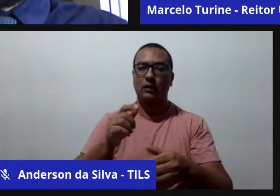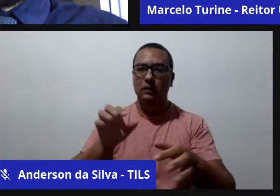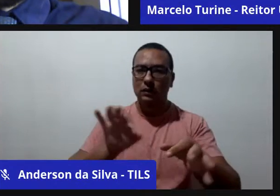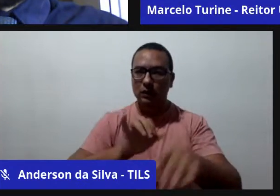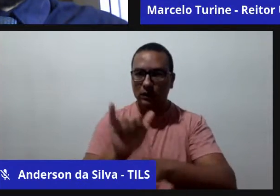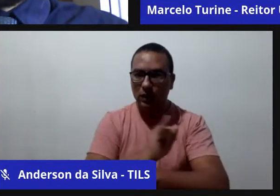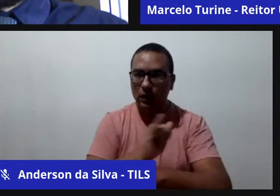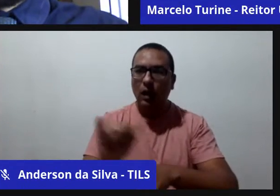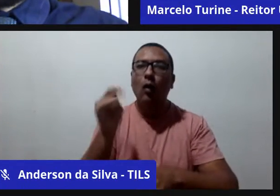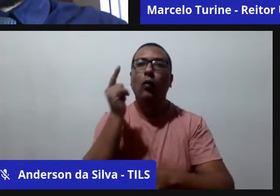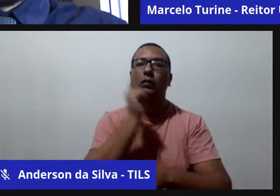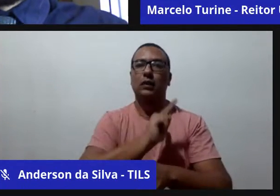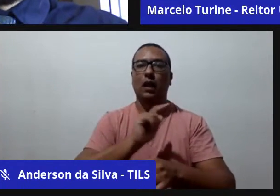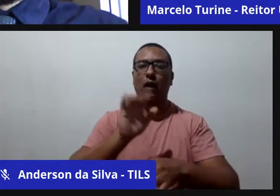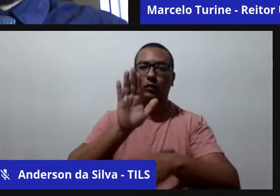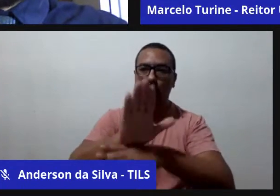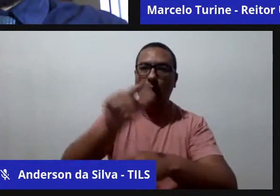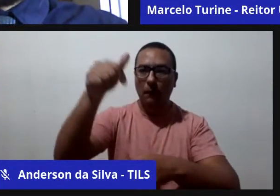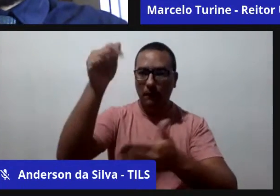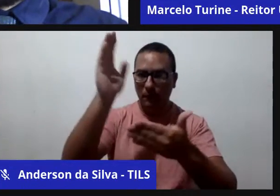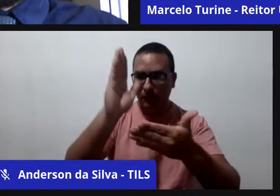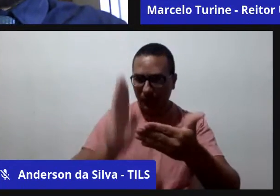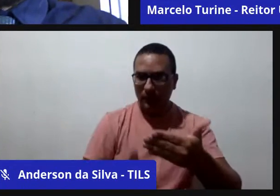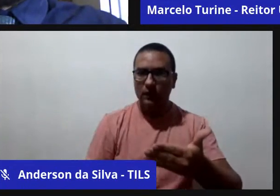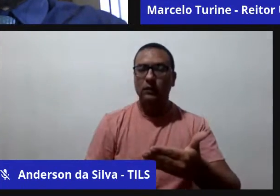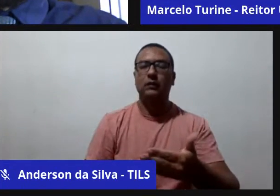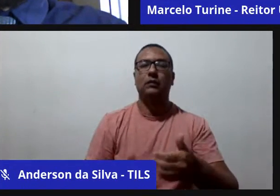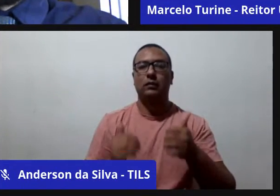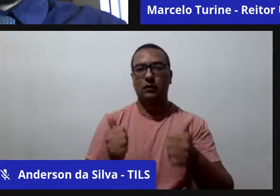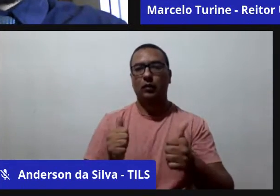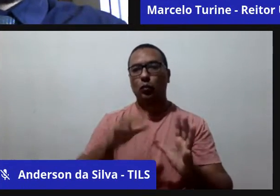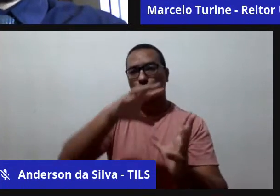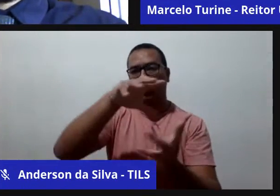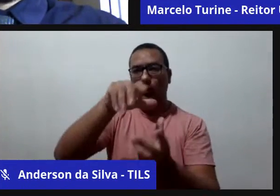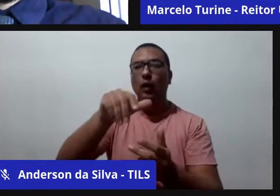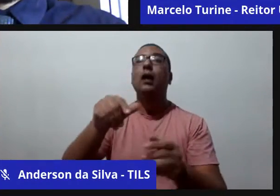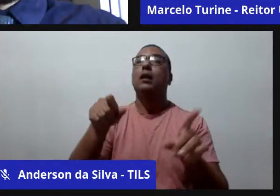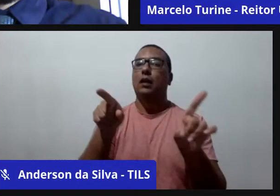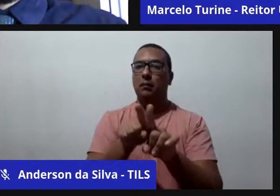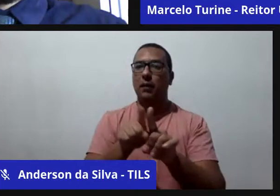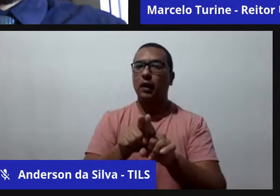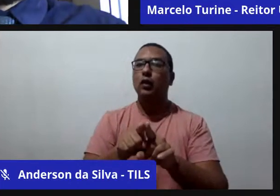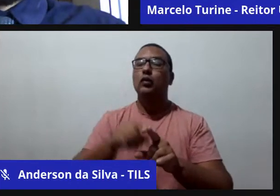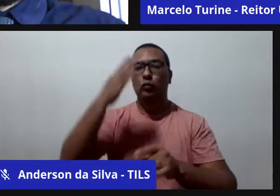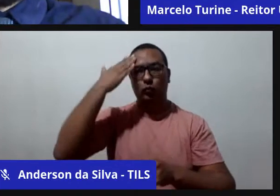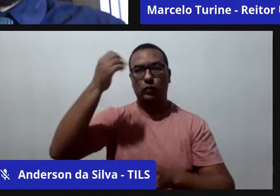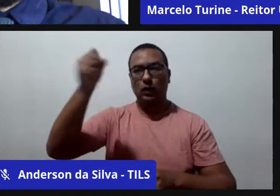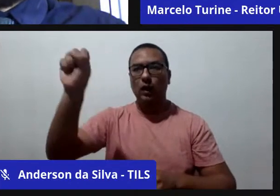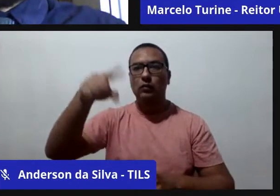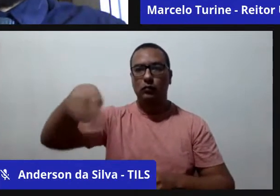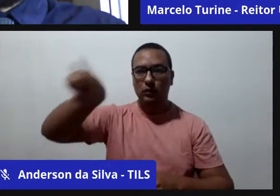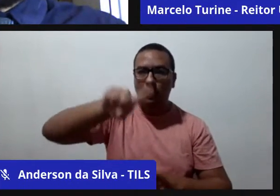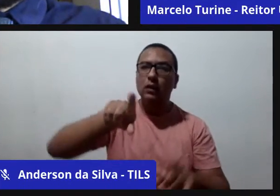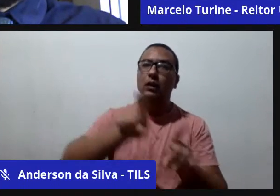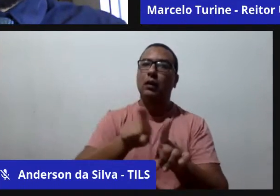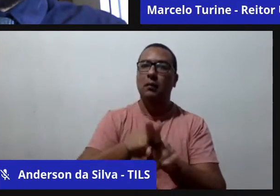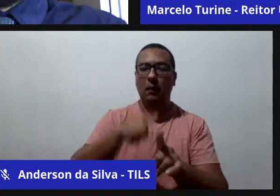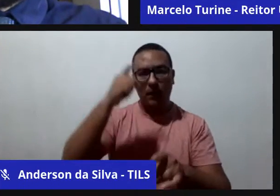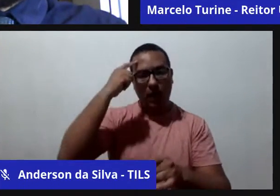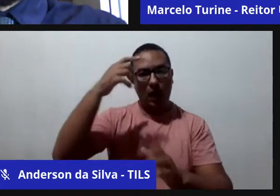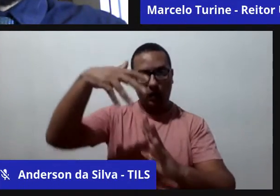o nosso país como um todo. Então, é parabenizar vocês, desejar sucesso, boas discussões e contar aí com a Universidade Federal de Mato Grosso do